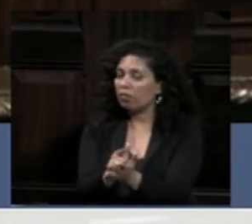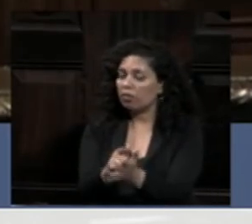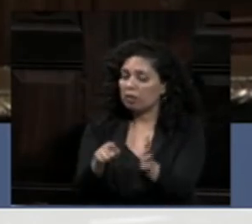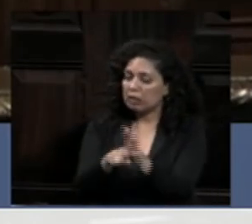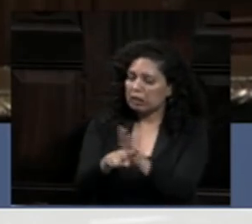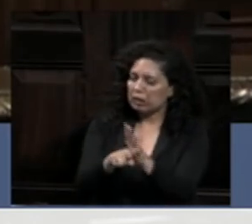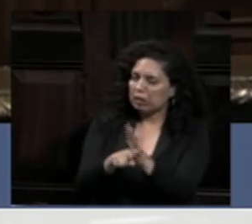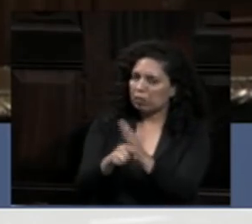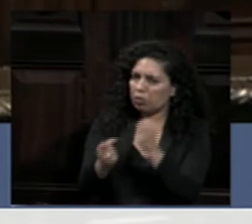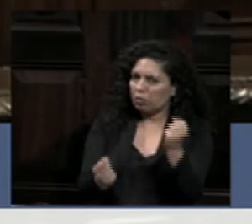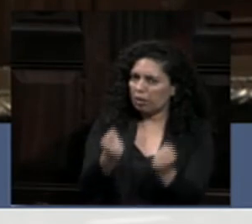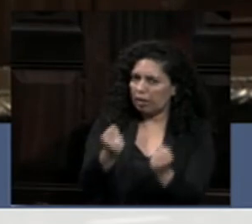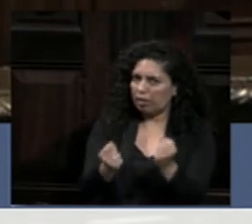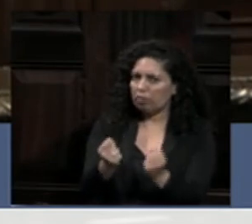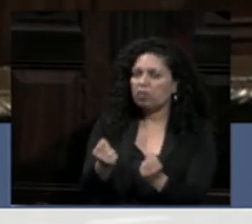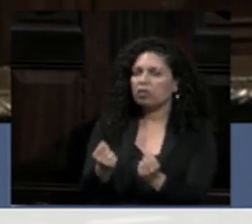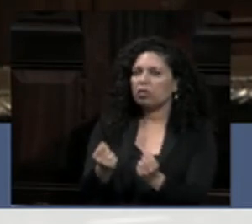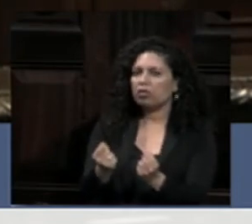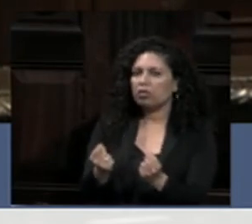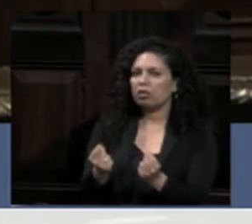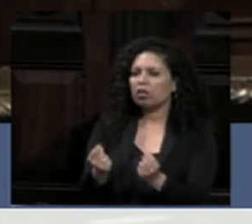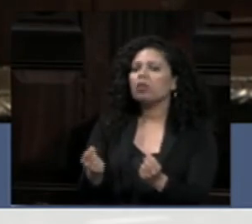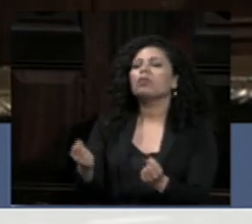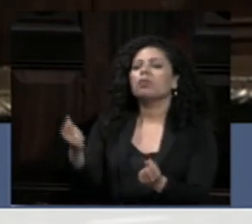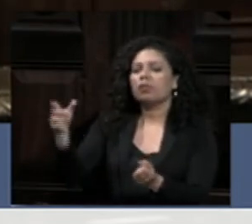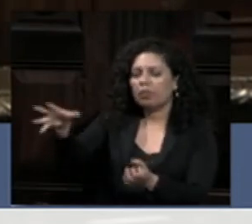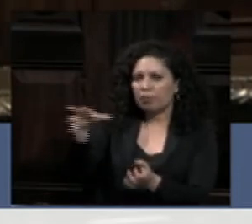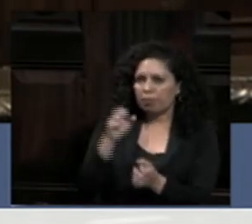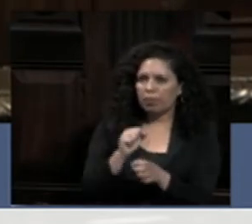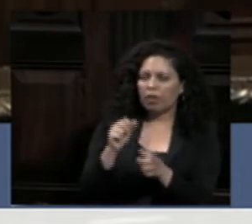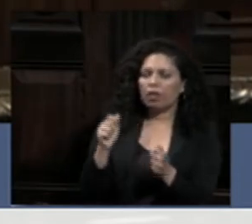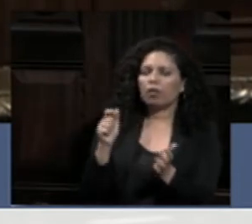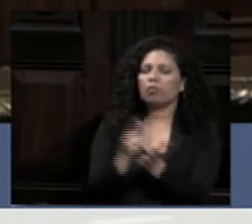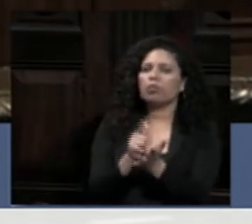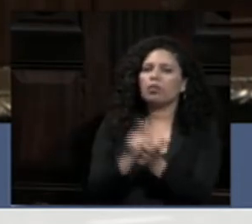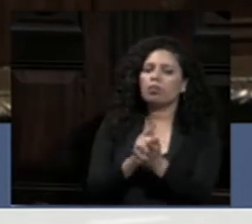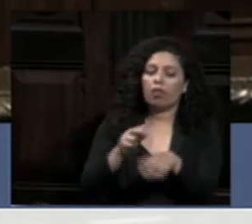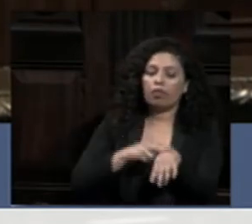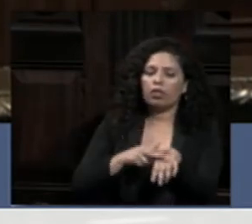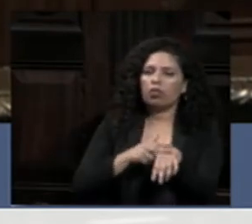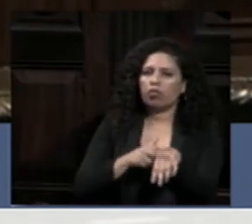carro e aí consegue